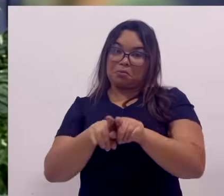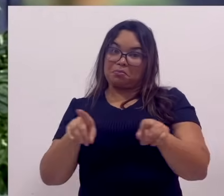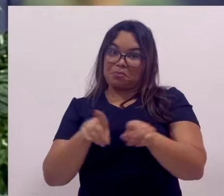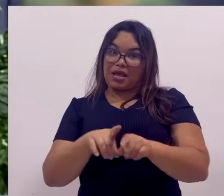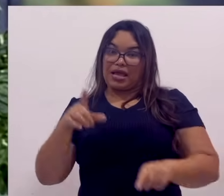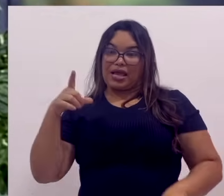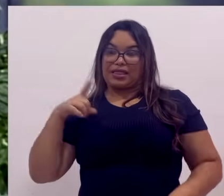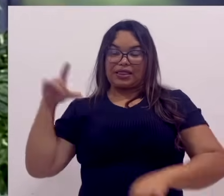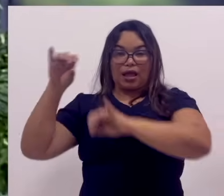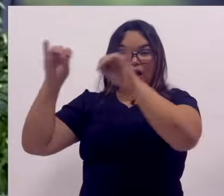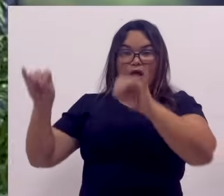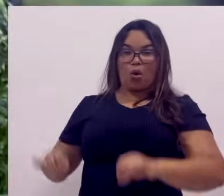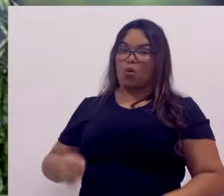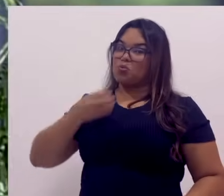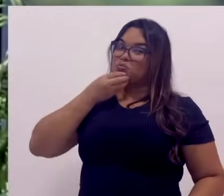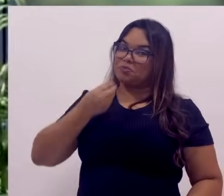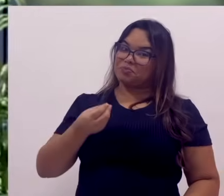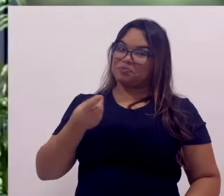É interessante.